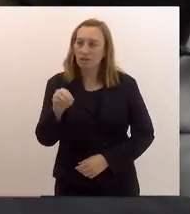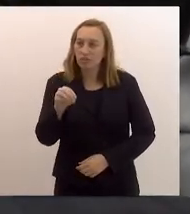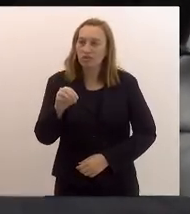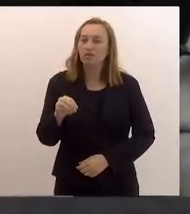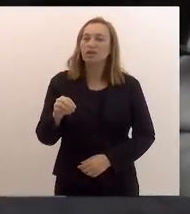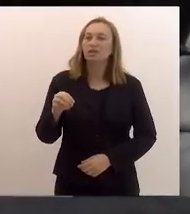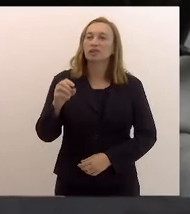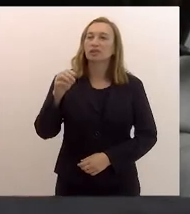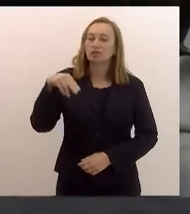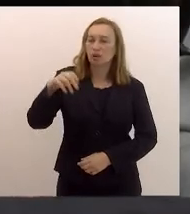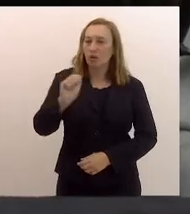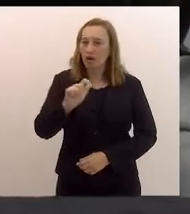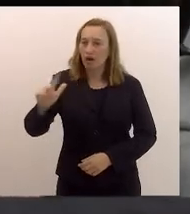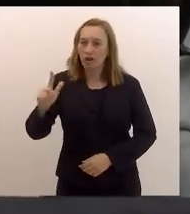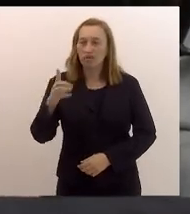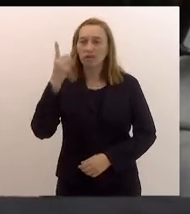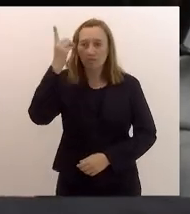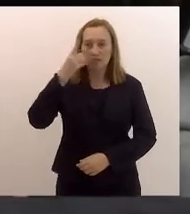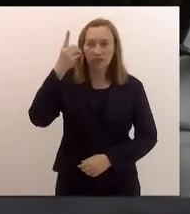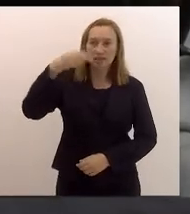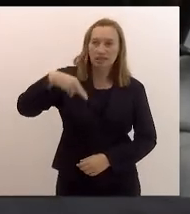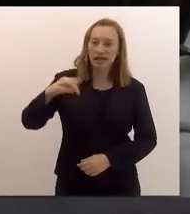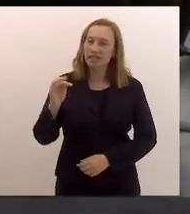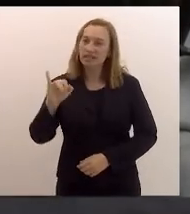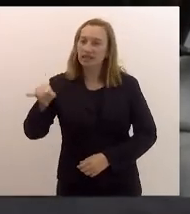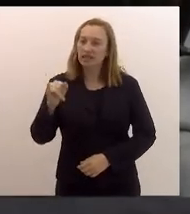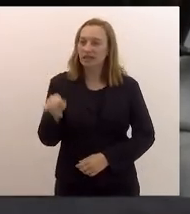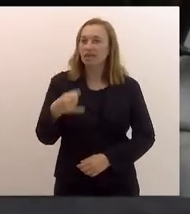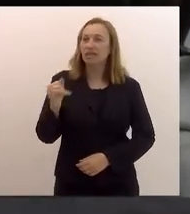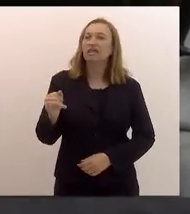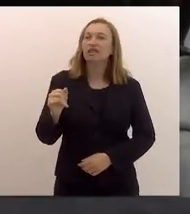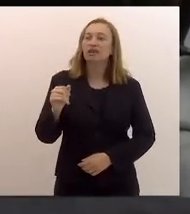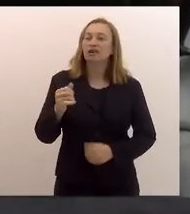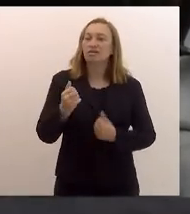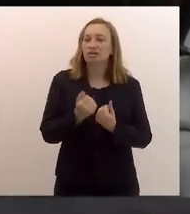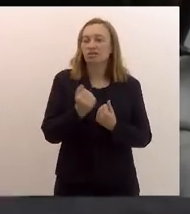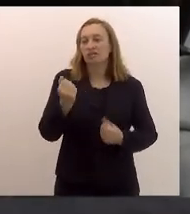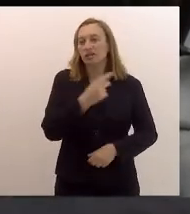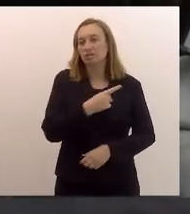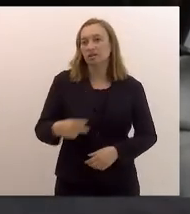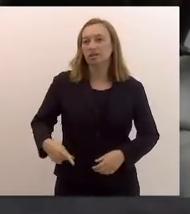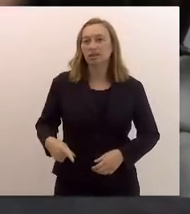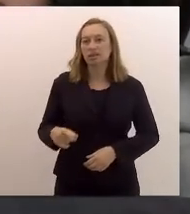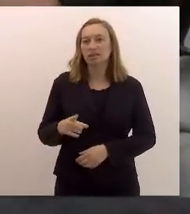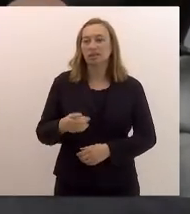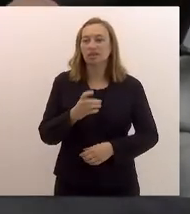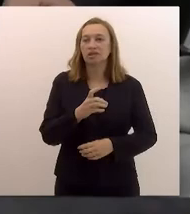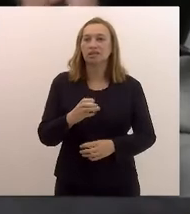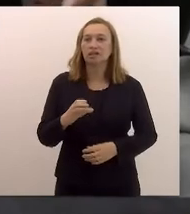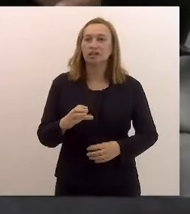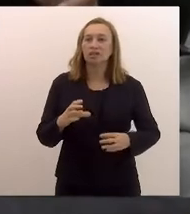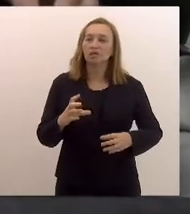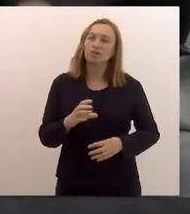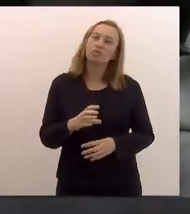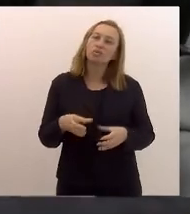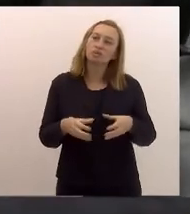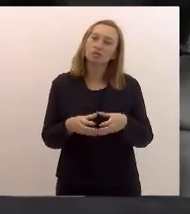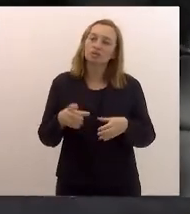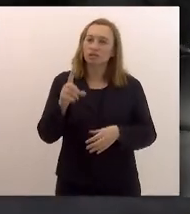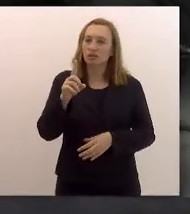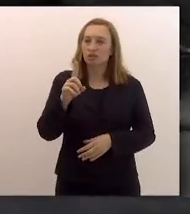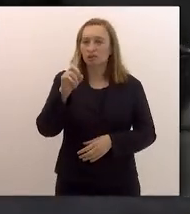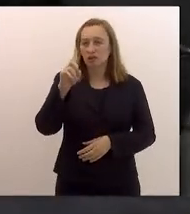o Noel de Carvalho e Nadine Borges vice-presidente da Comissão Direitos Humanos da OAB eu